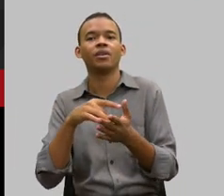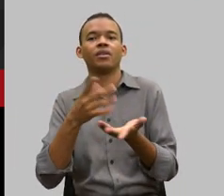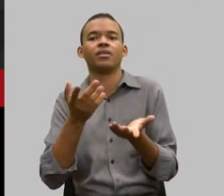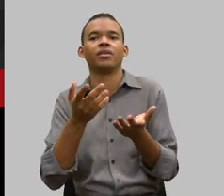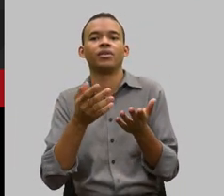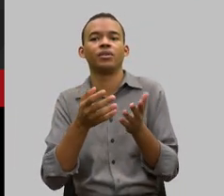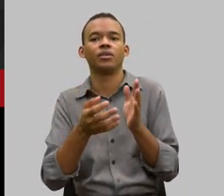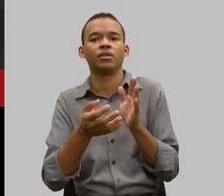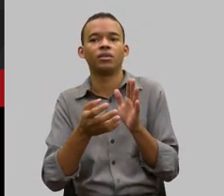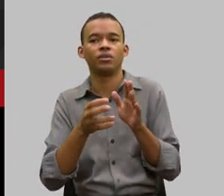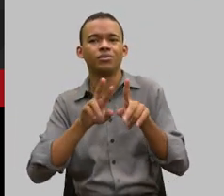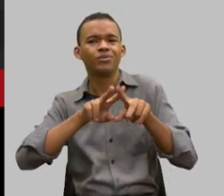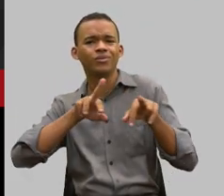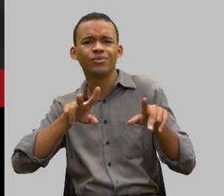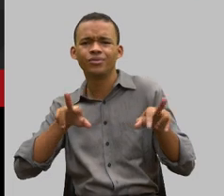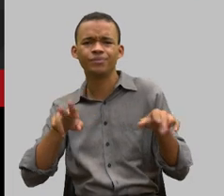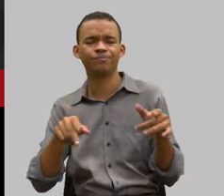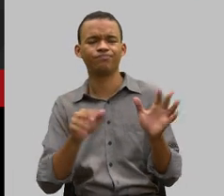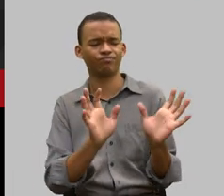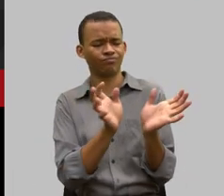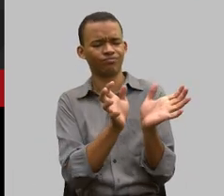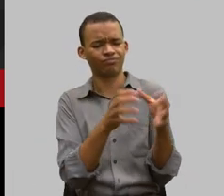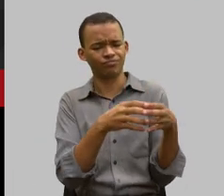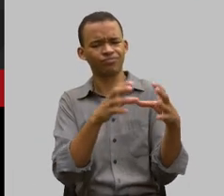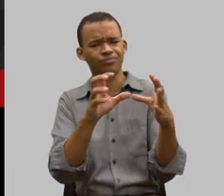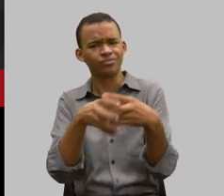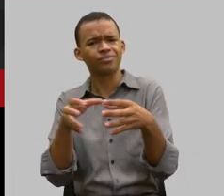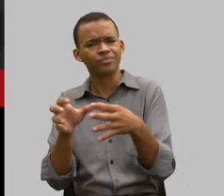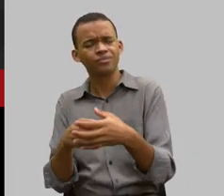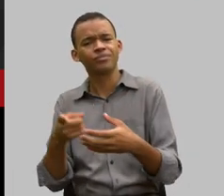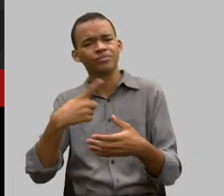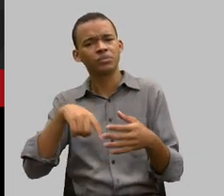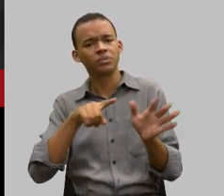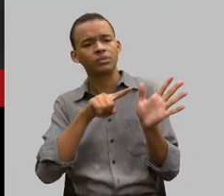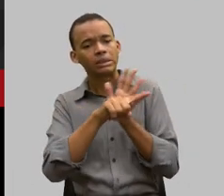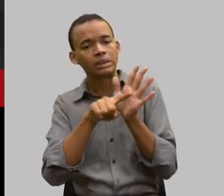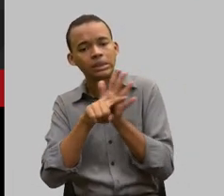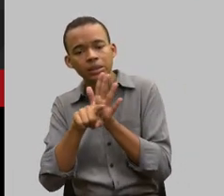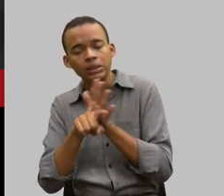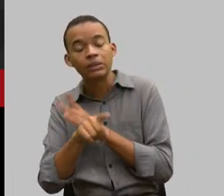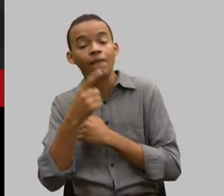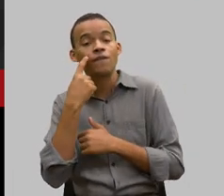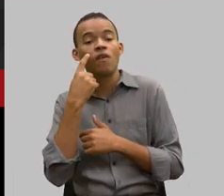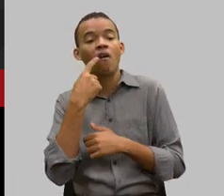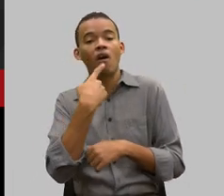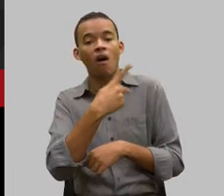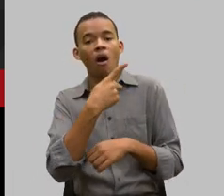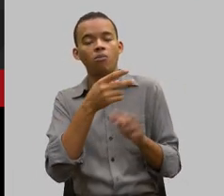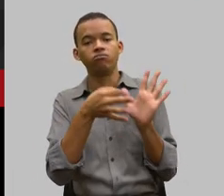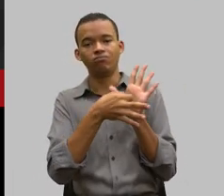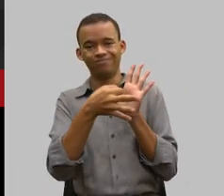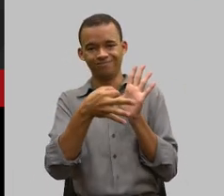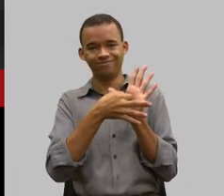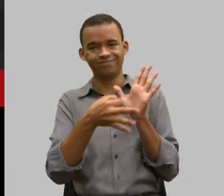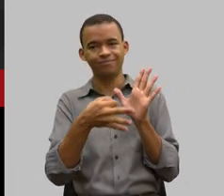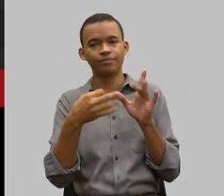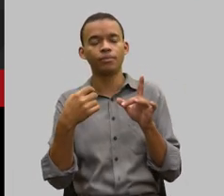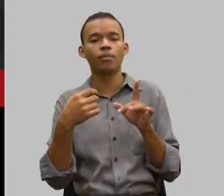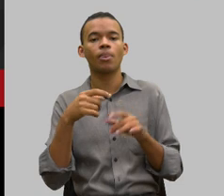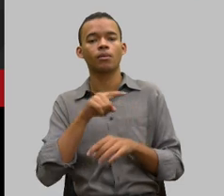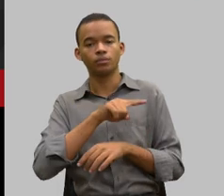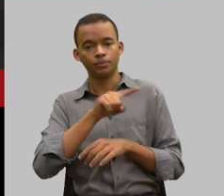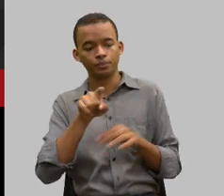obviamente cada um no seu assunto mas todos eles com essa eh com essa